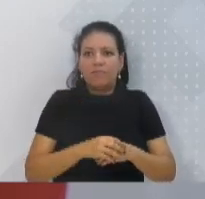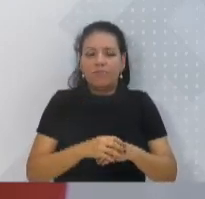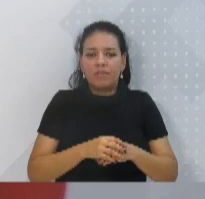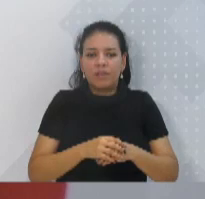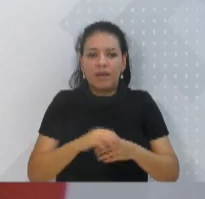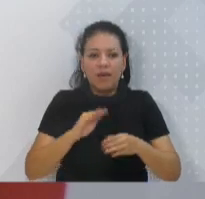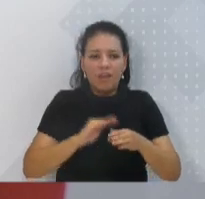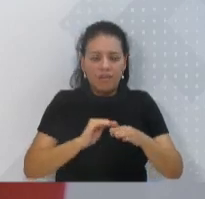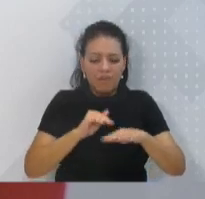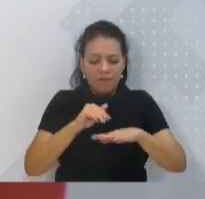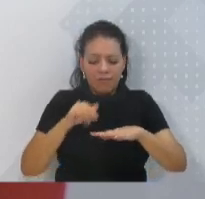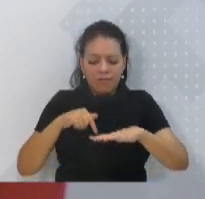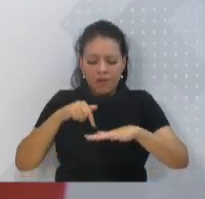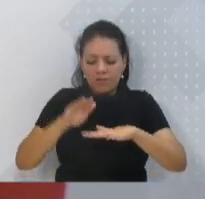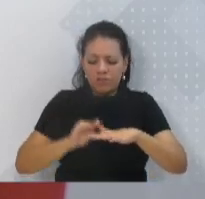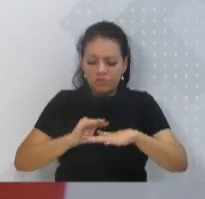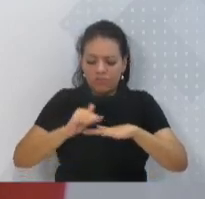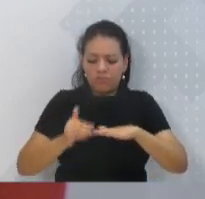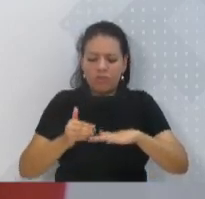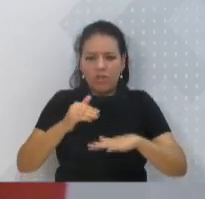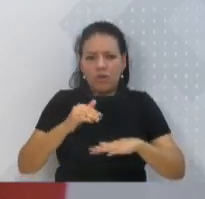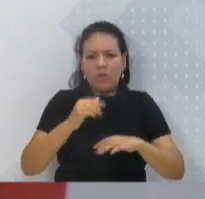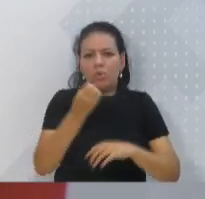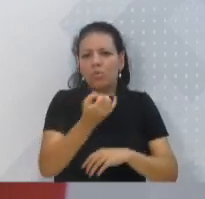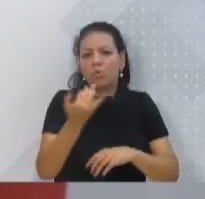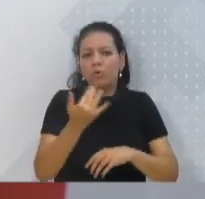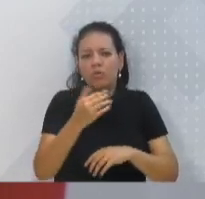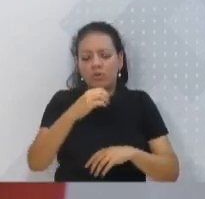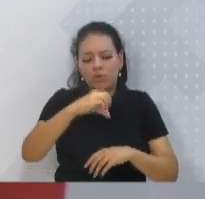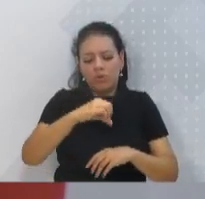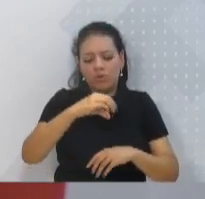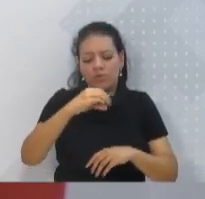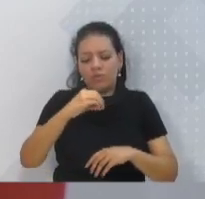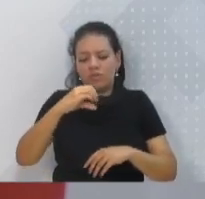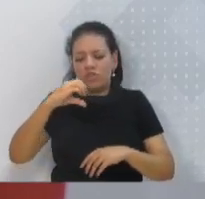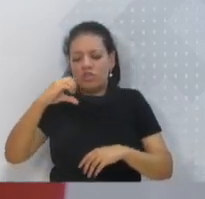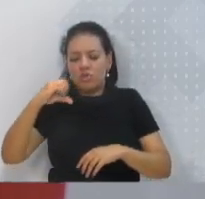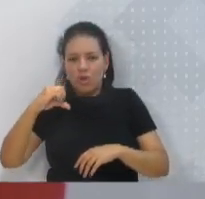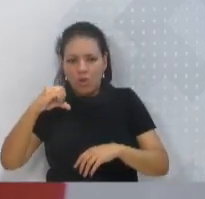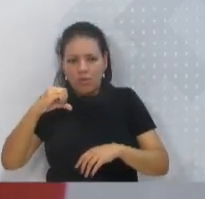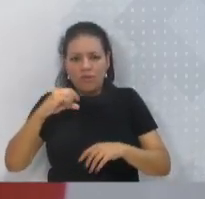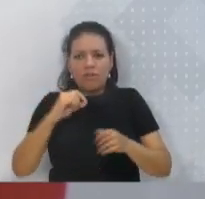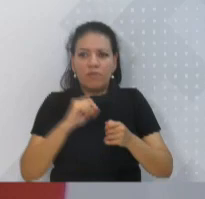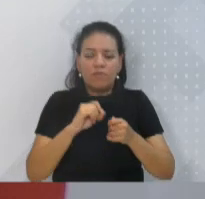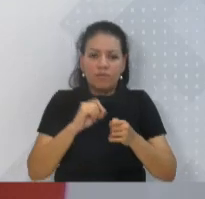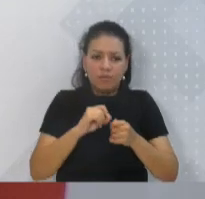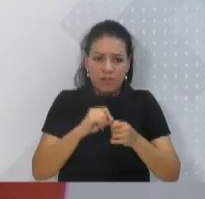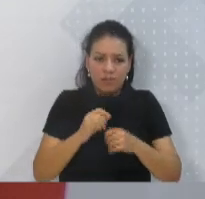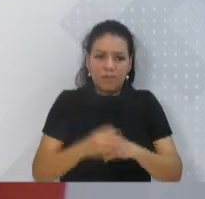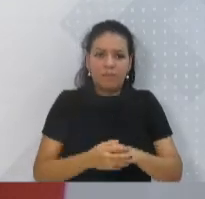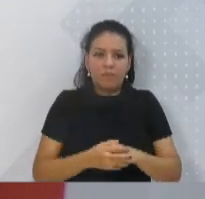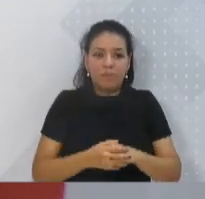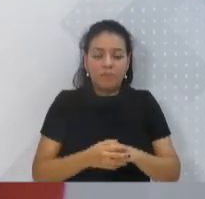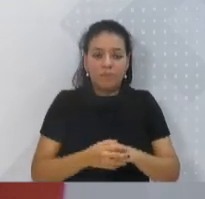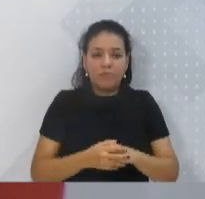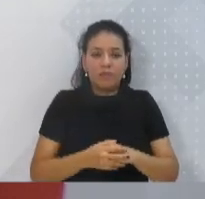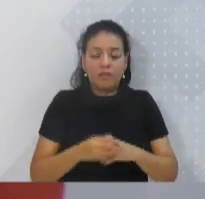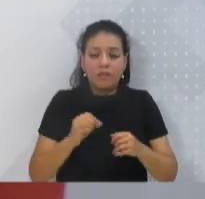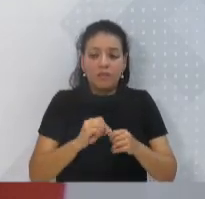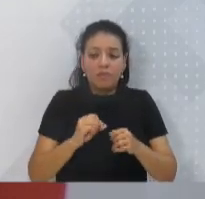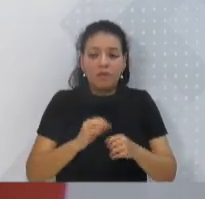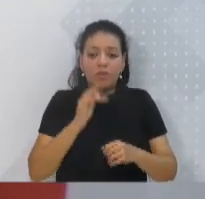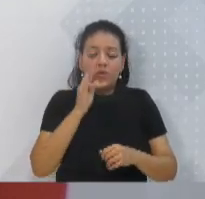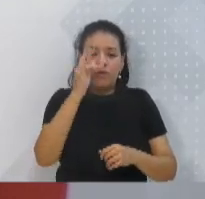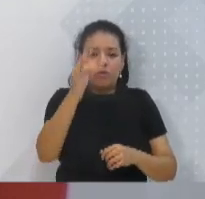elevada, próxima ao número 909, que de alguma forma iria ser feita pelo IEV, um empreendimento que vai ser feito